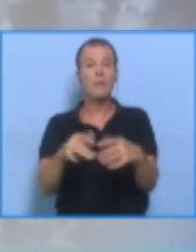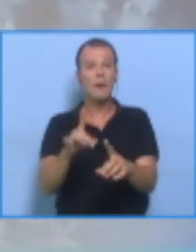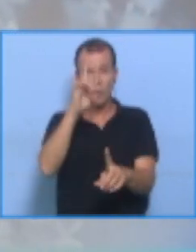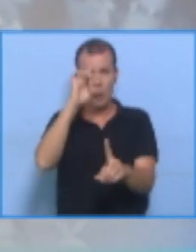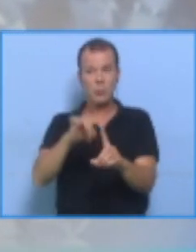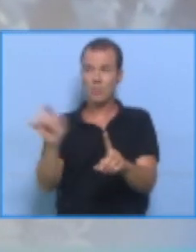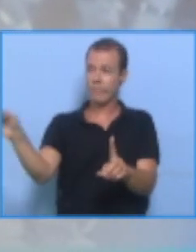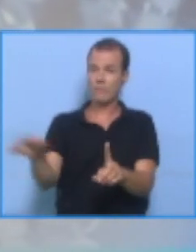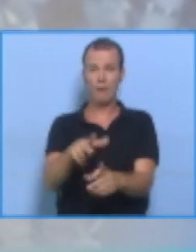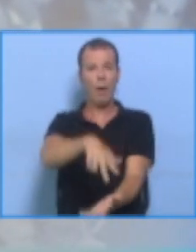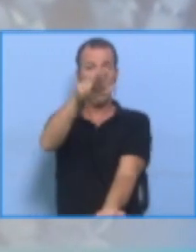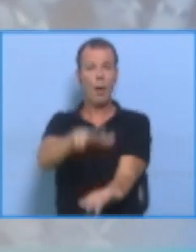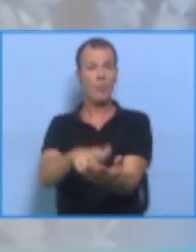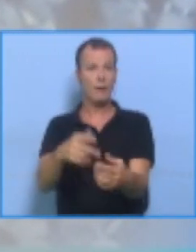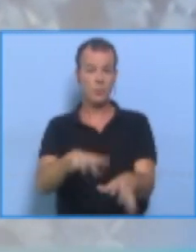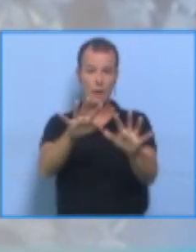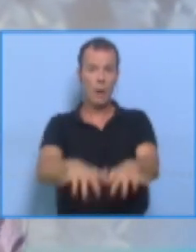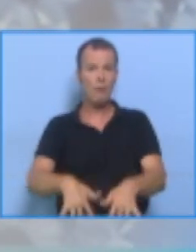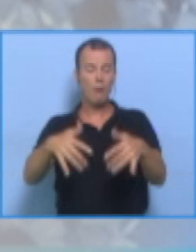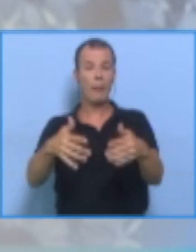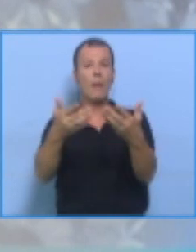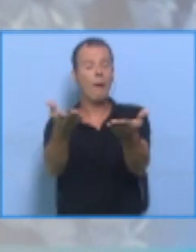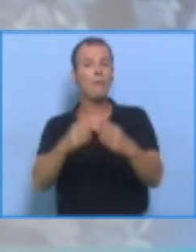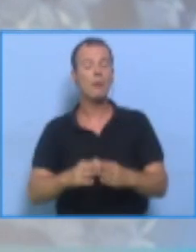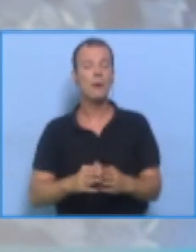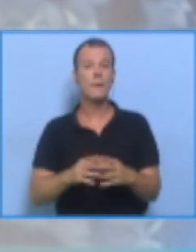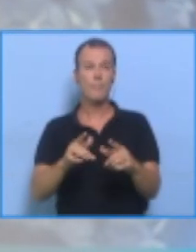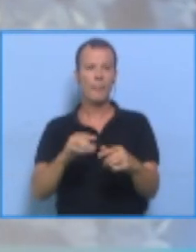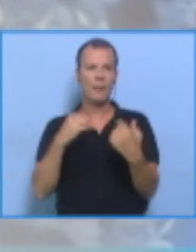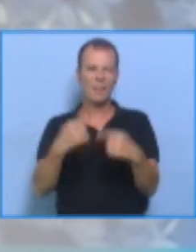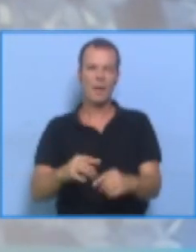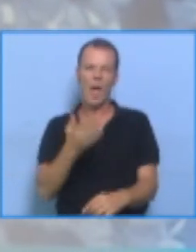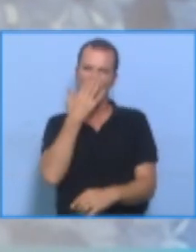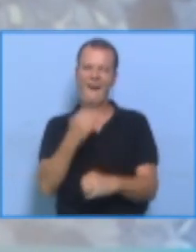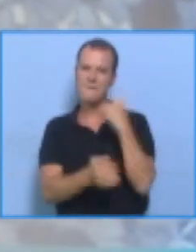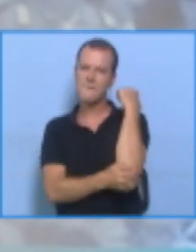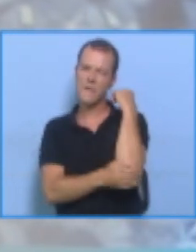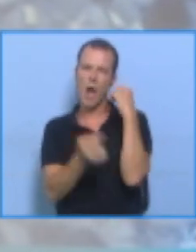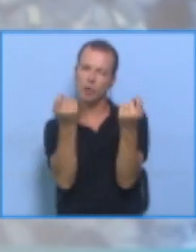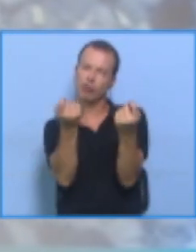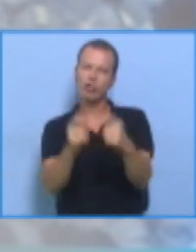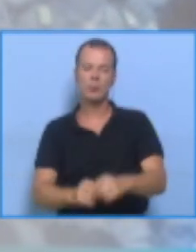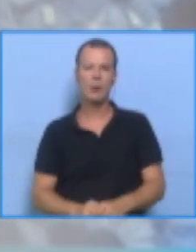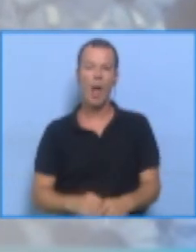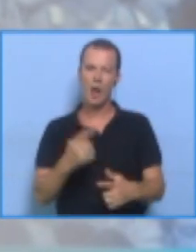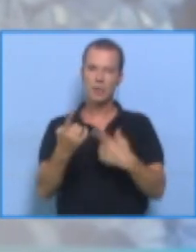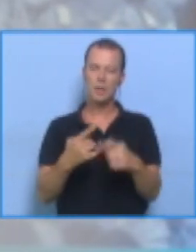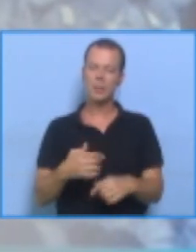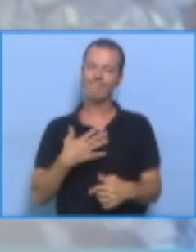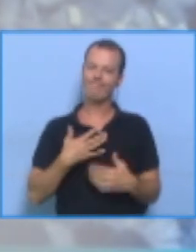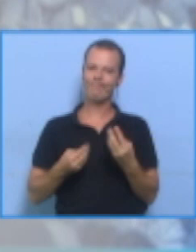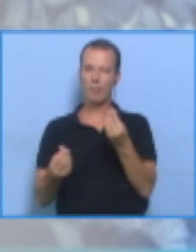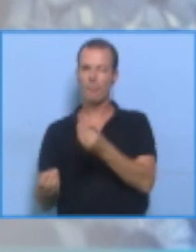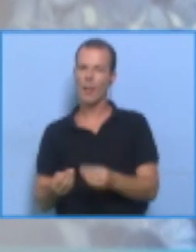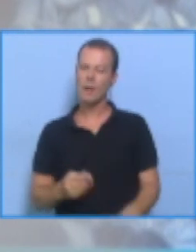para ser aprovada pelos parlamentares, e havia, digamos assim, uma dorzinha de cotovelo, havia que engolir ali,